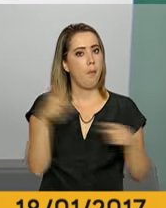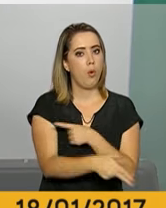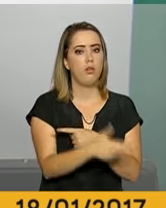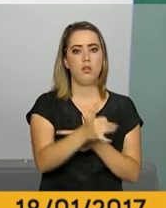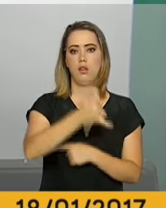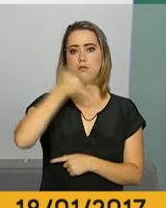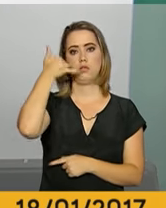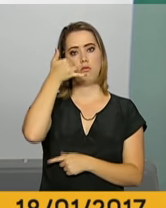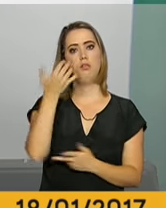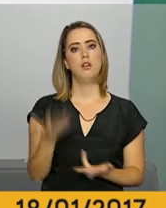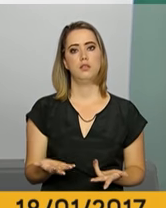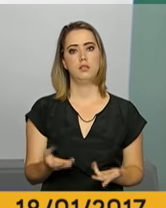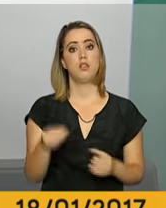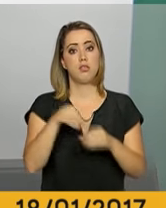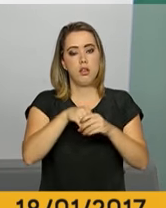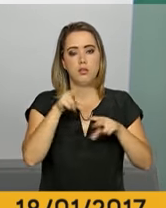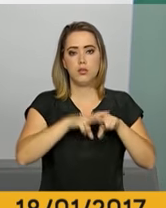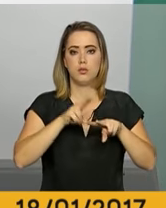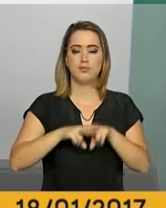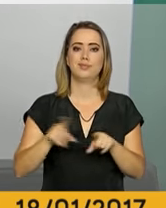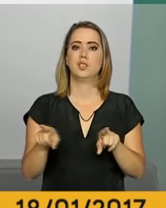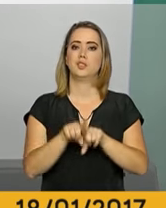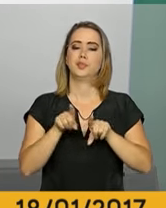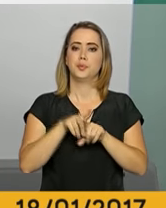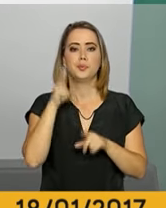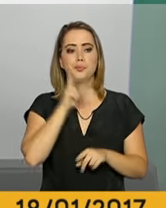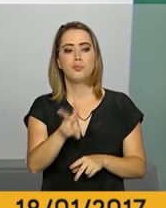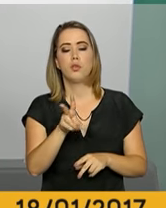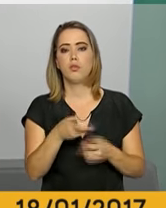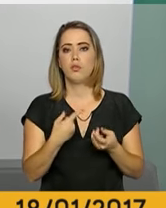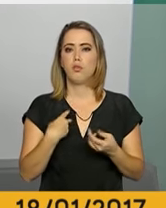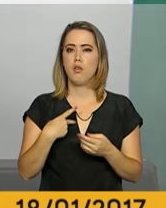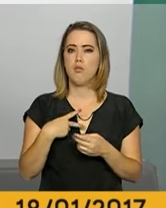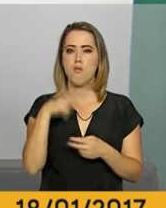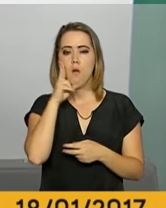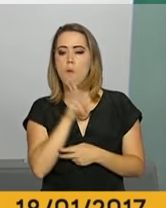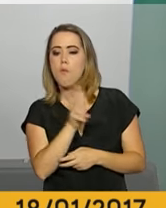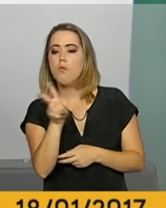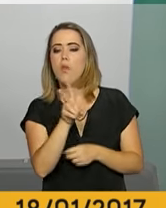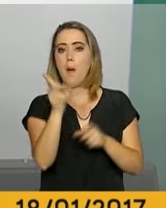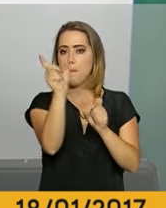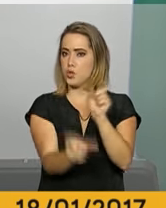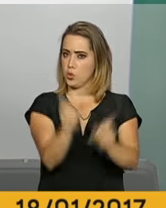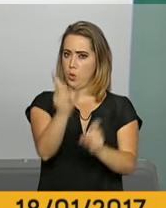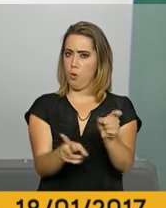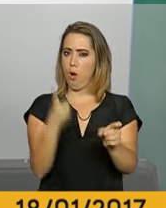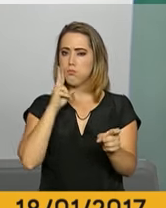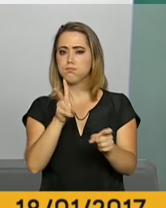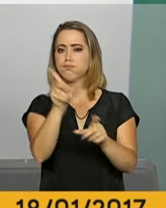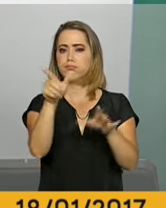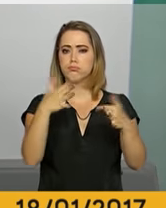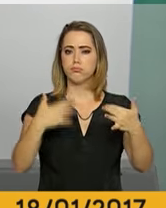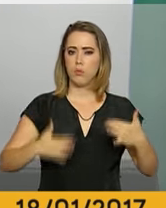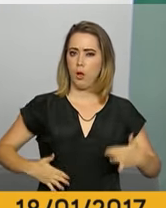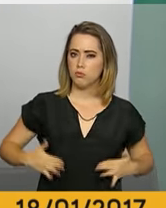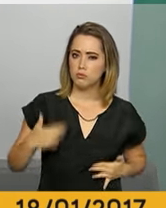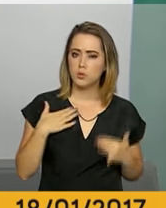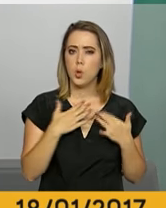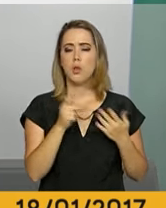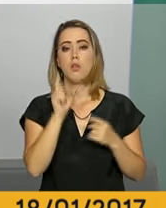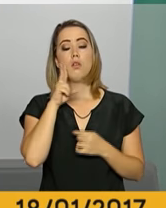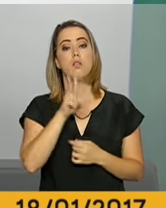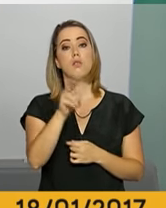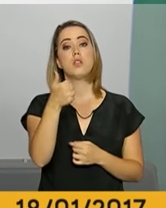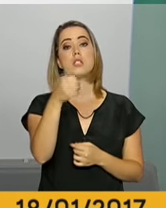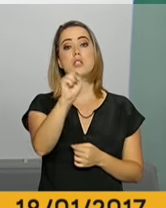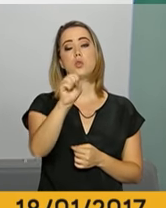bloqueadores. Como também as revistas, né, por meio de scanners, tem 80 bilhões de reais para tanto, e tem mais